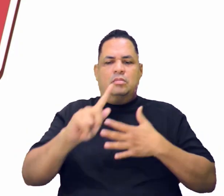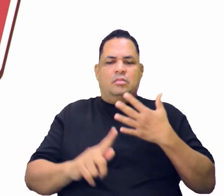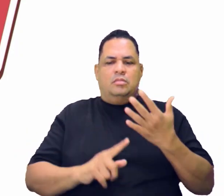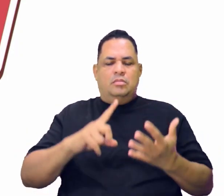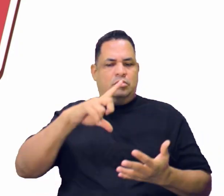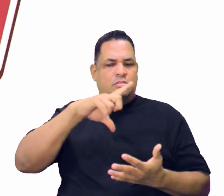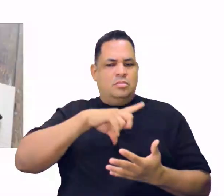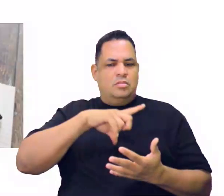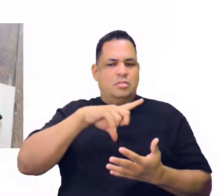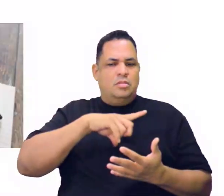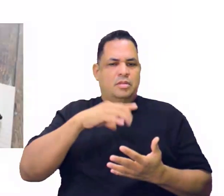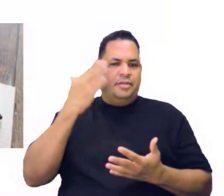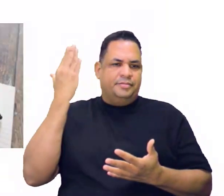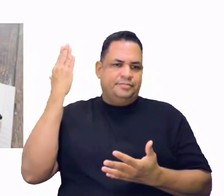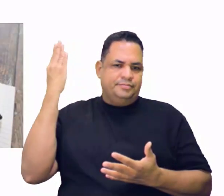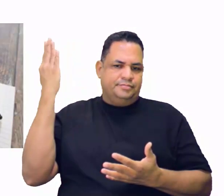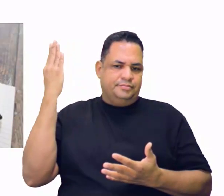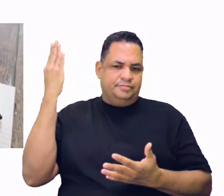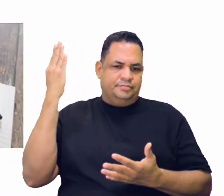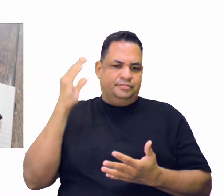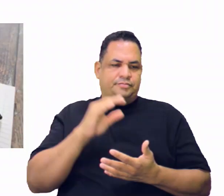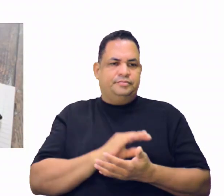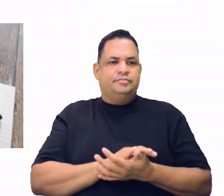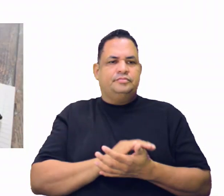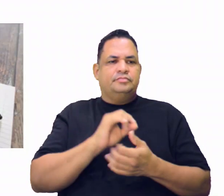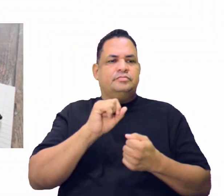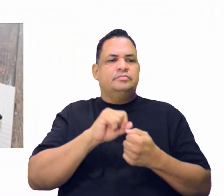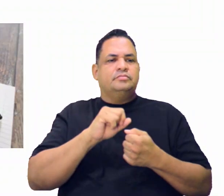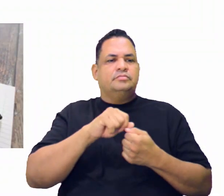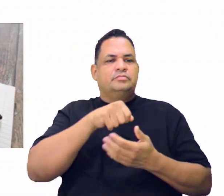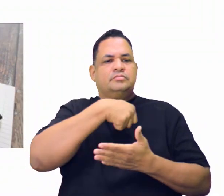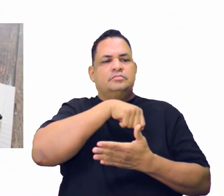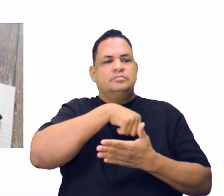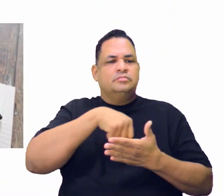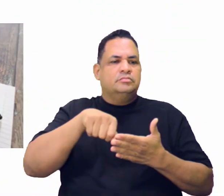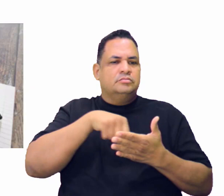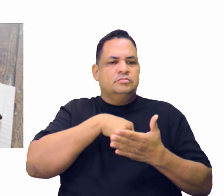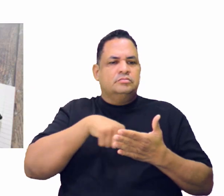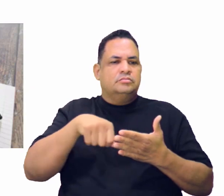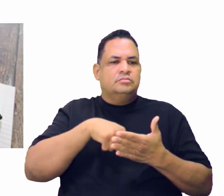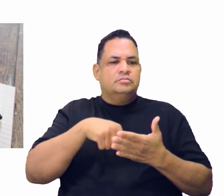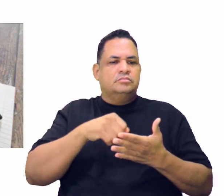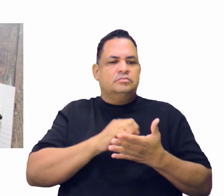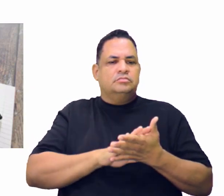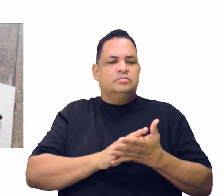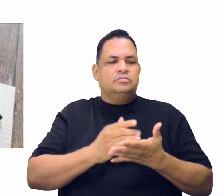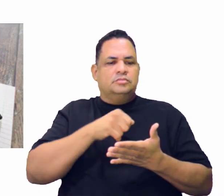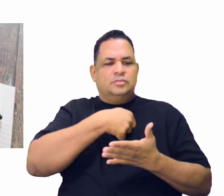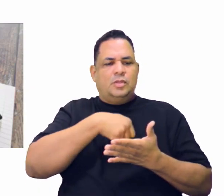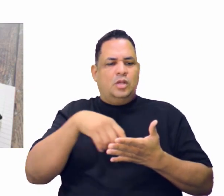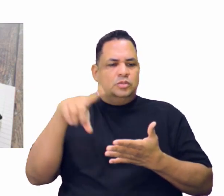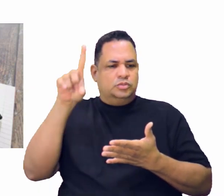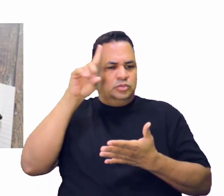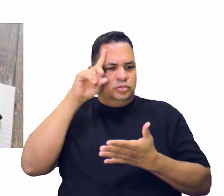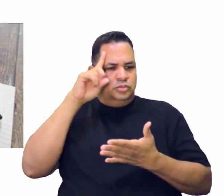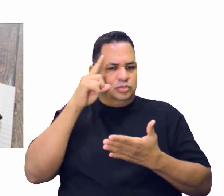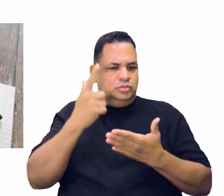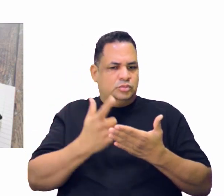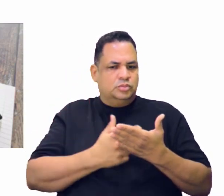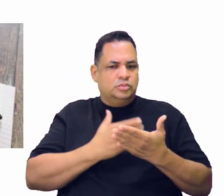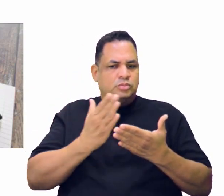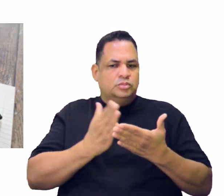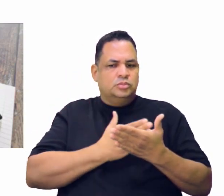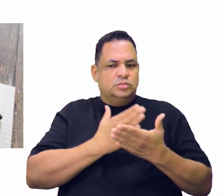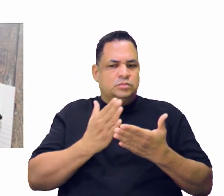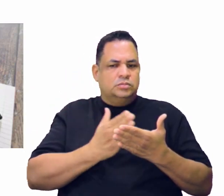Temos aqui o seguinte, ó. Você vai produzir um diário. Sim,